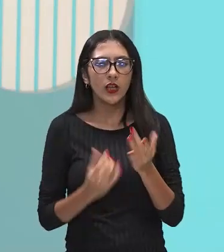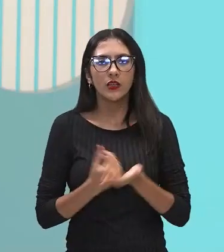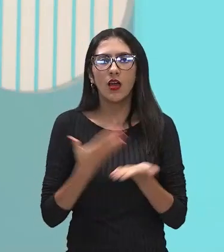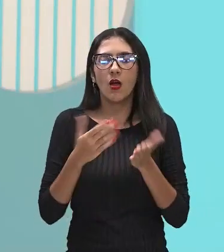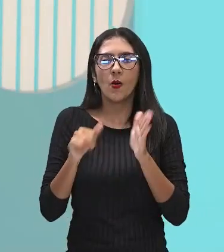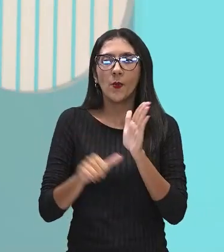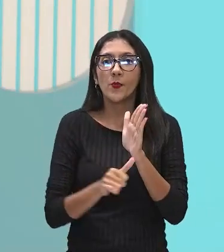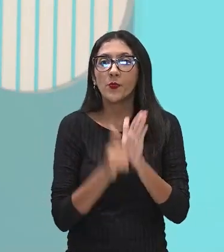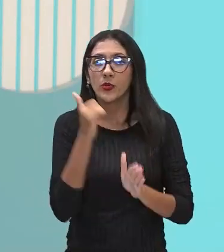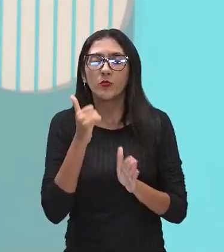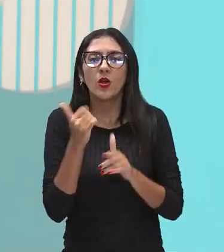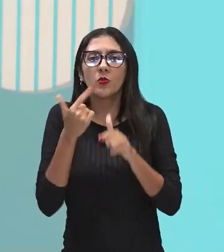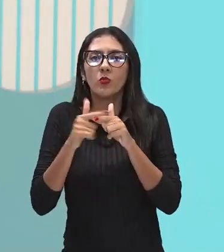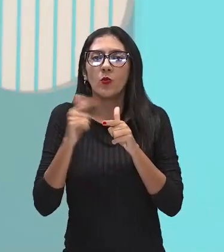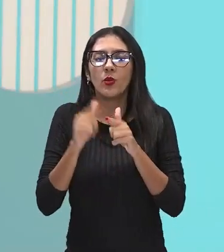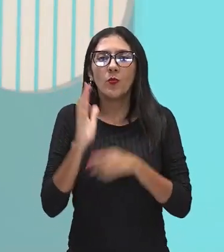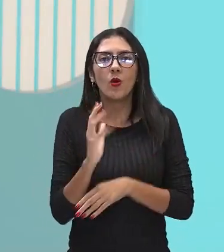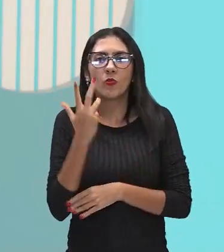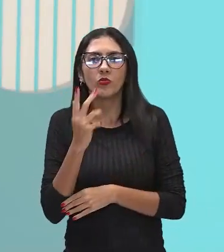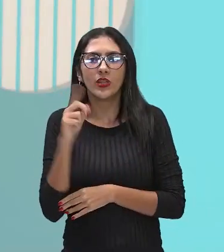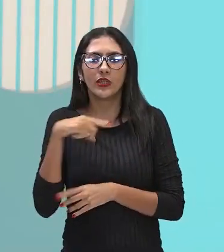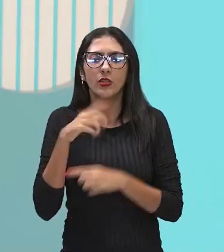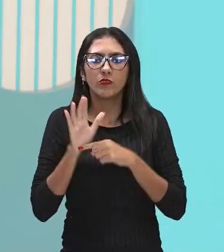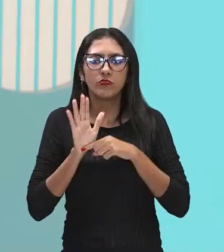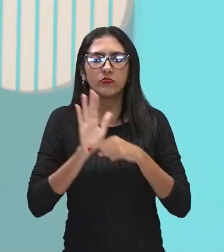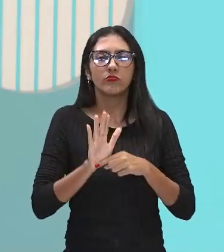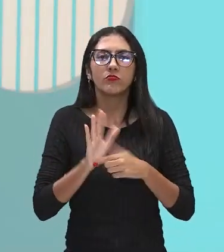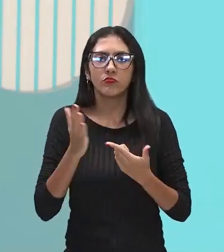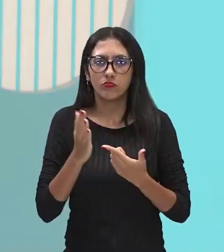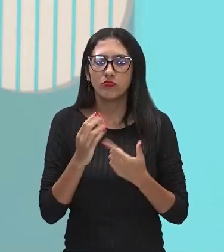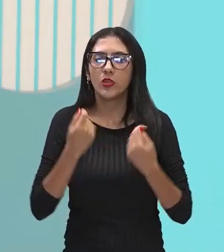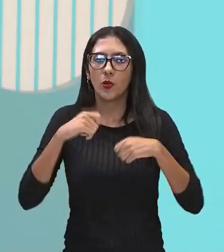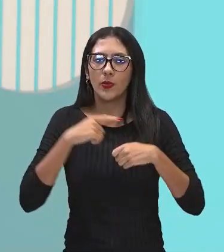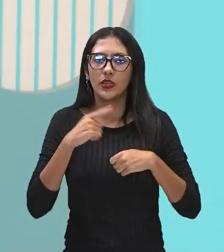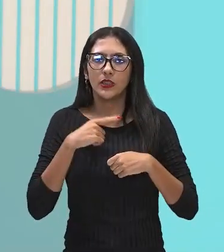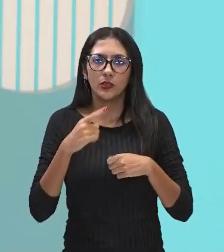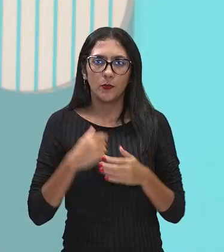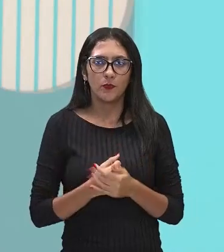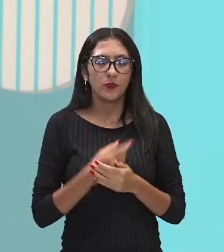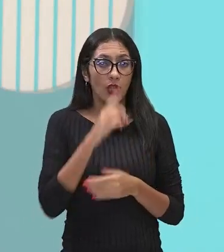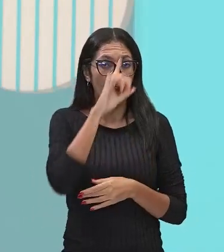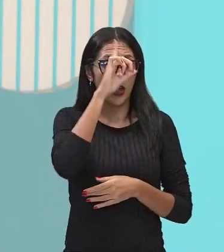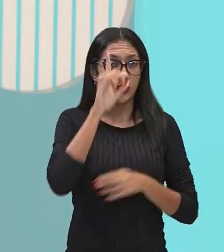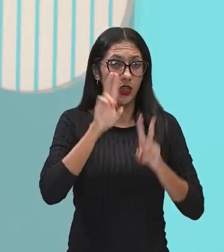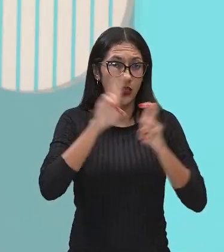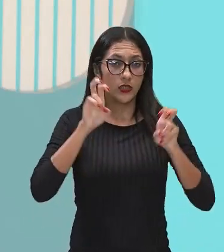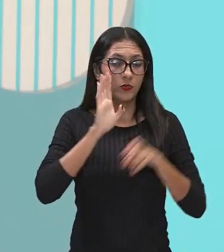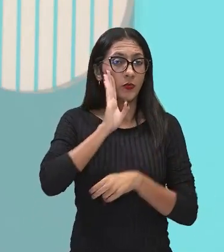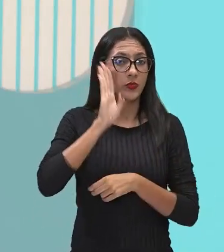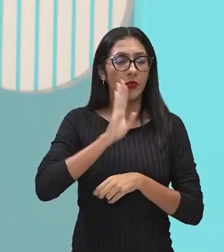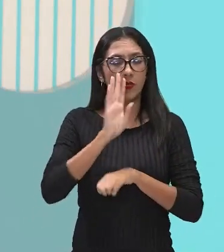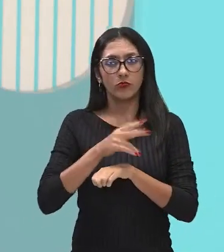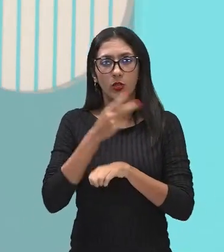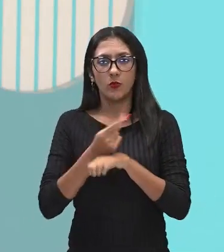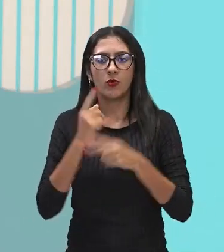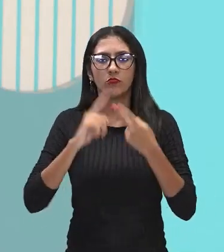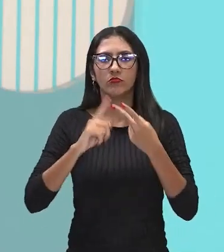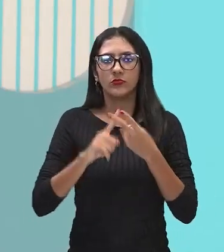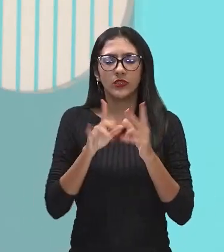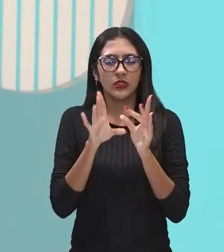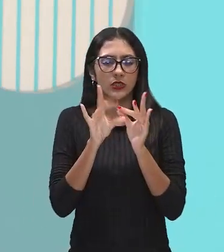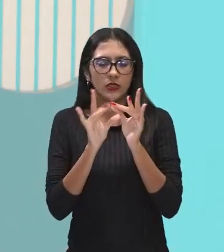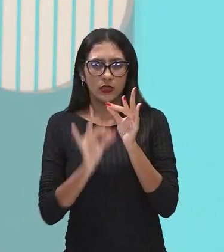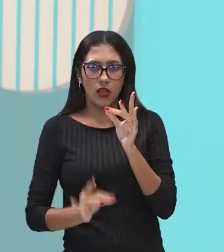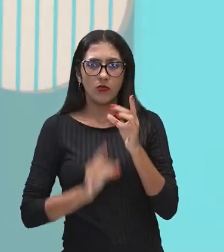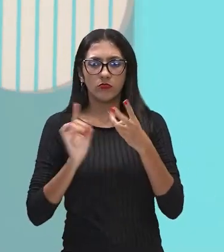que causa aí o desastre é isso. Entende? Então você precisa trazer uma ideia central, depois desenvolve essa ideia central